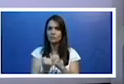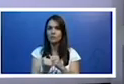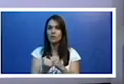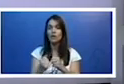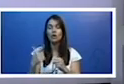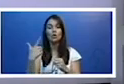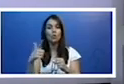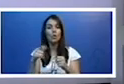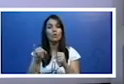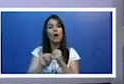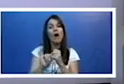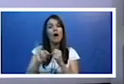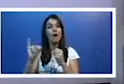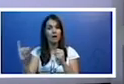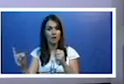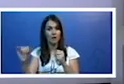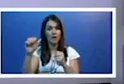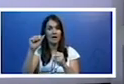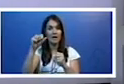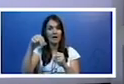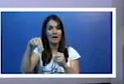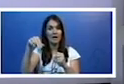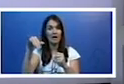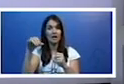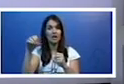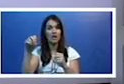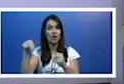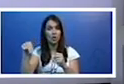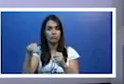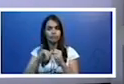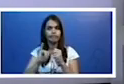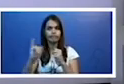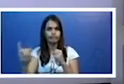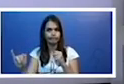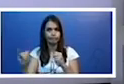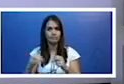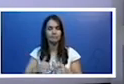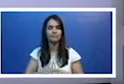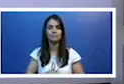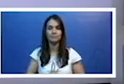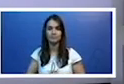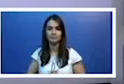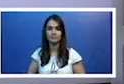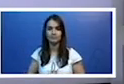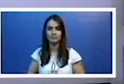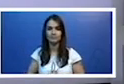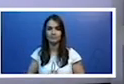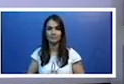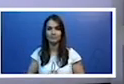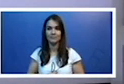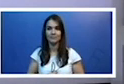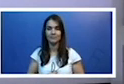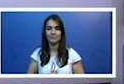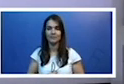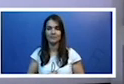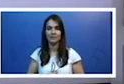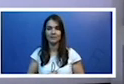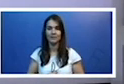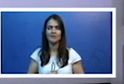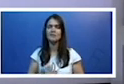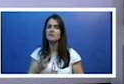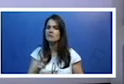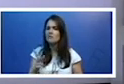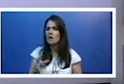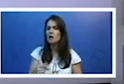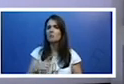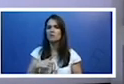temos aqui, a separação, né, do cátion mais a hidroxila OH. Na frente da